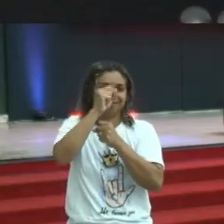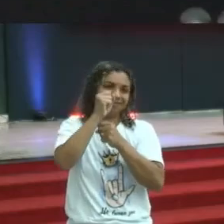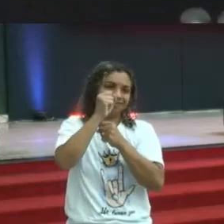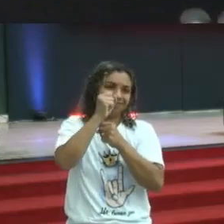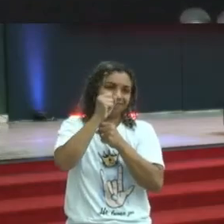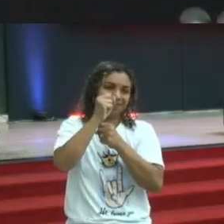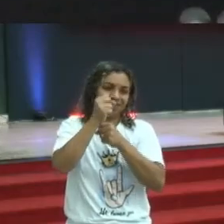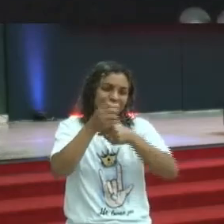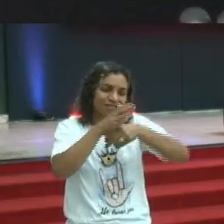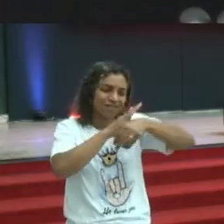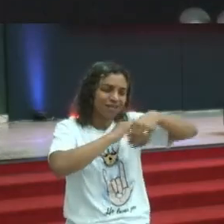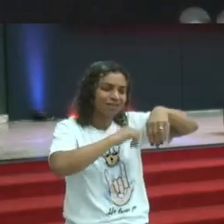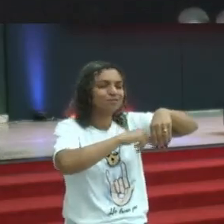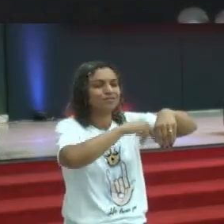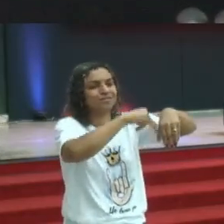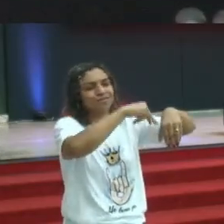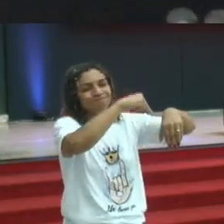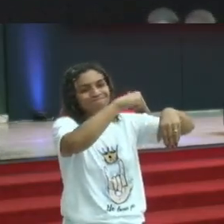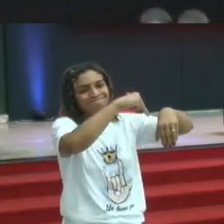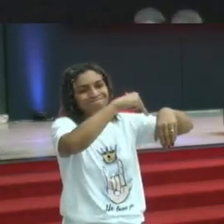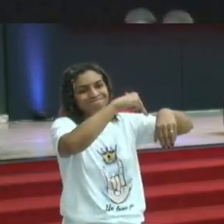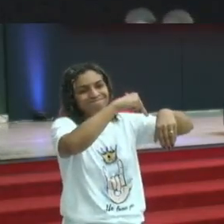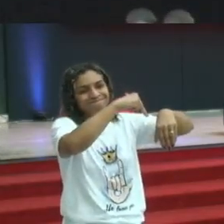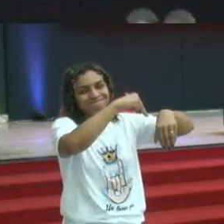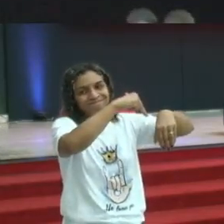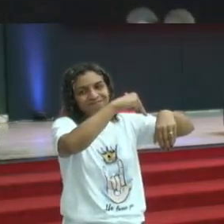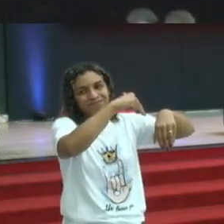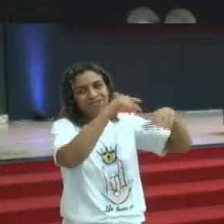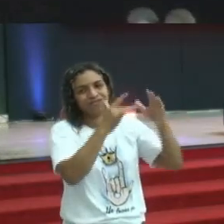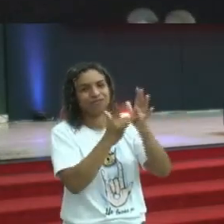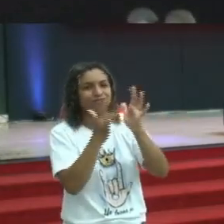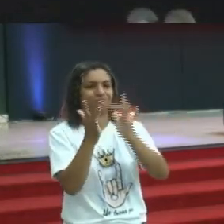da ressurreição de Jesus.